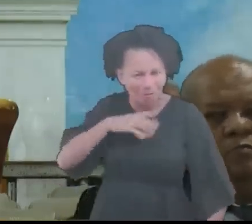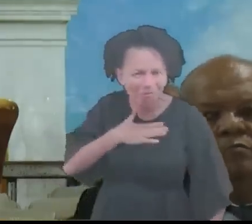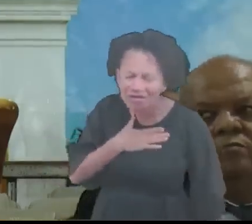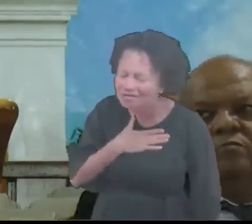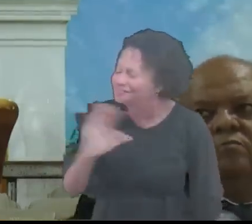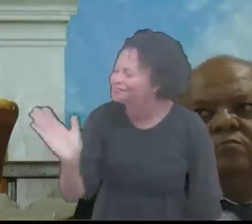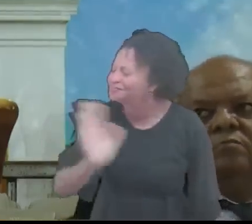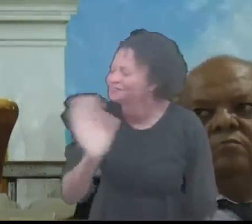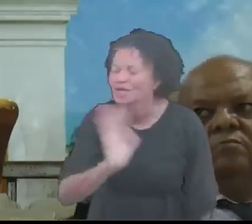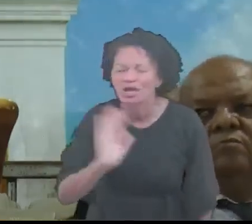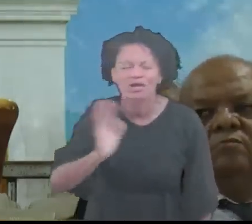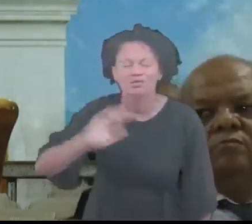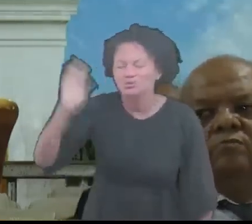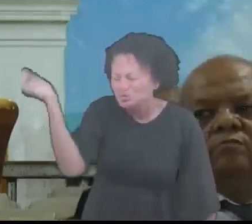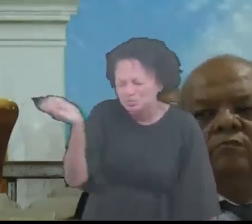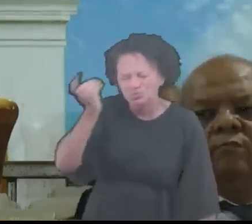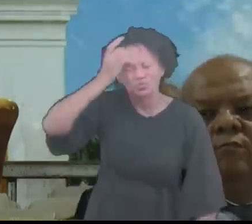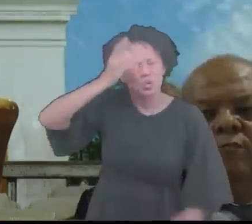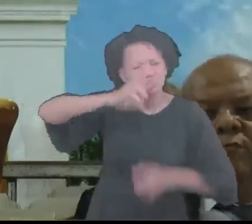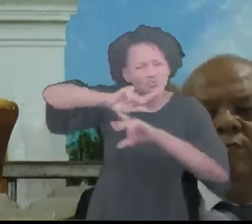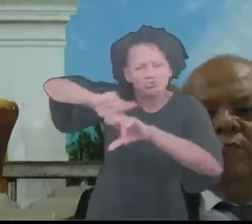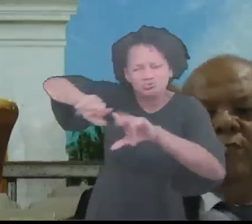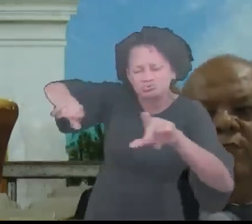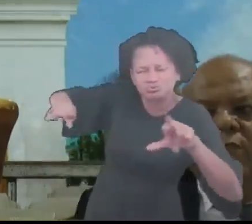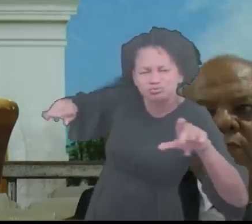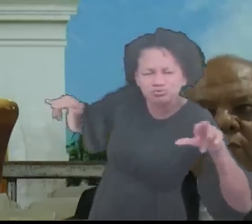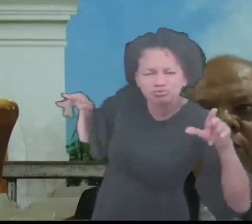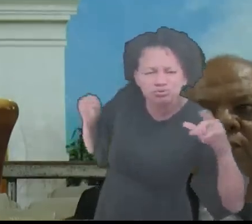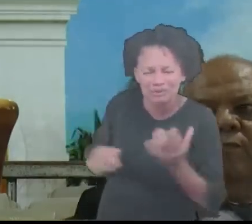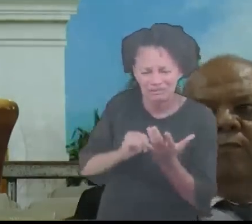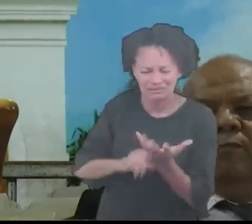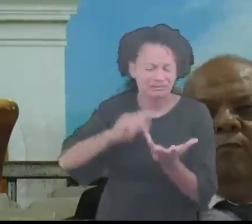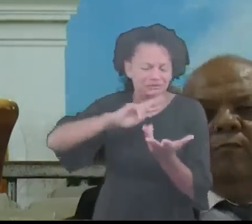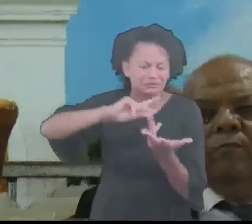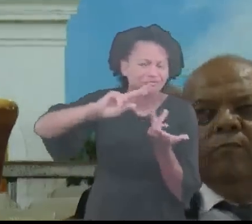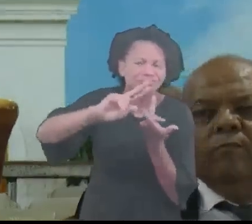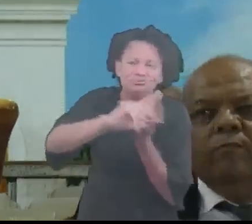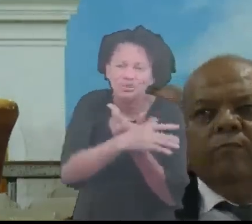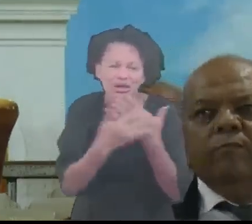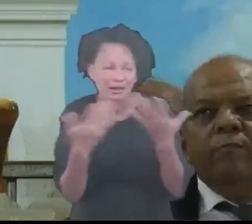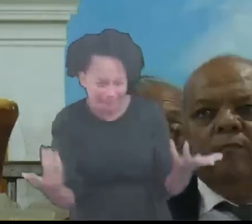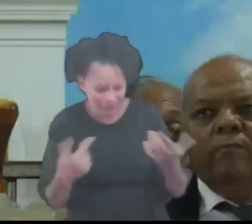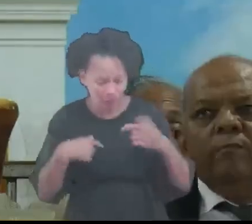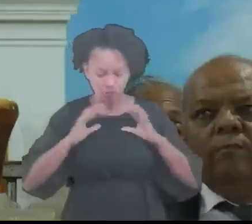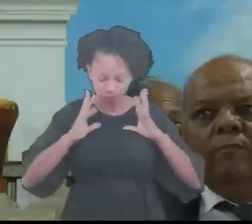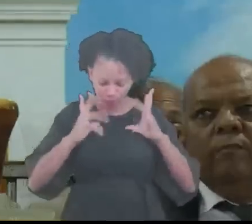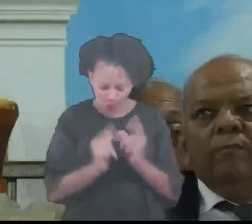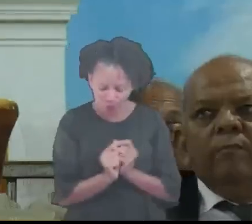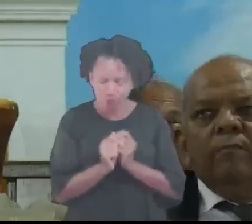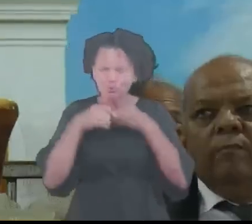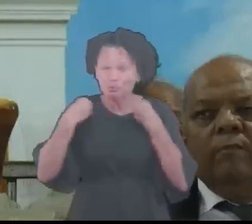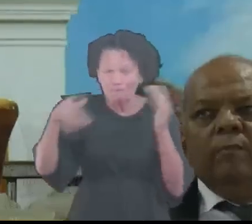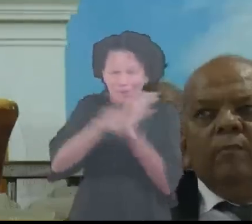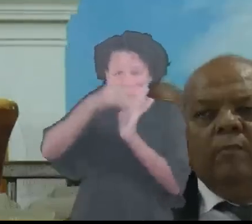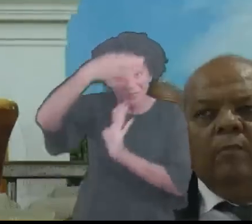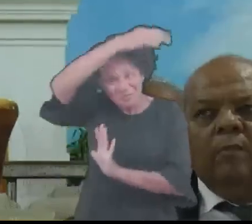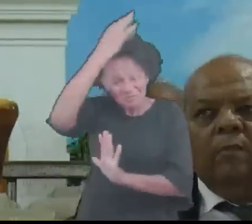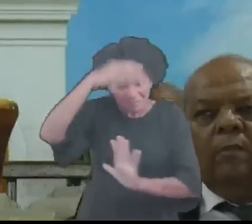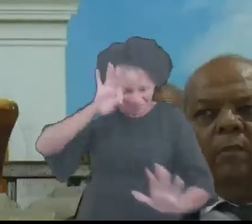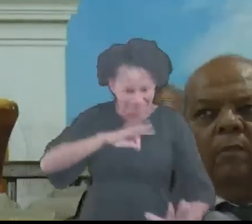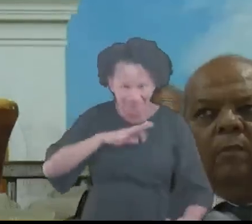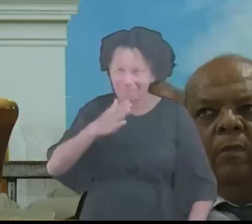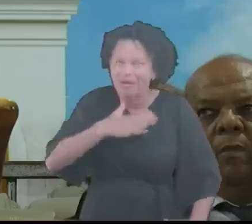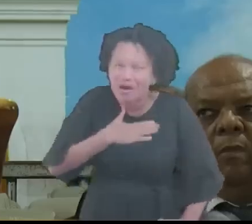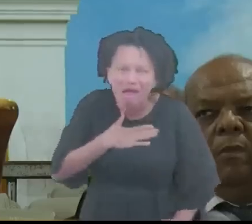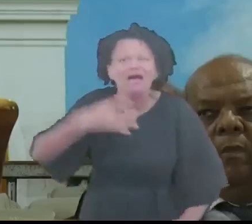Essa joia de ouro, esse colar de ouro, esse pendente de ouro, essa pulseira de ouro, não é só para mim, é